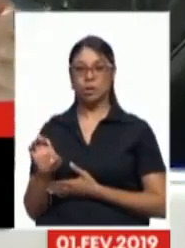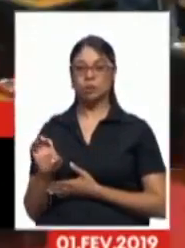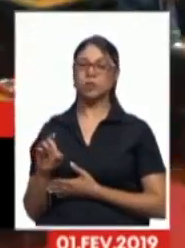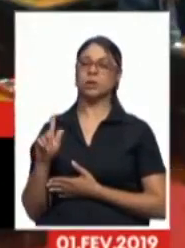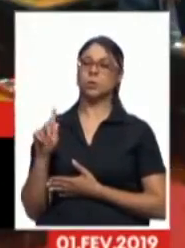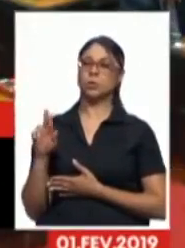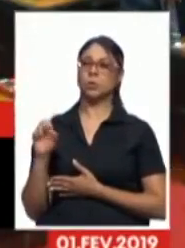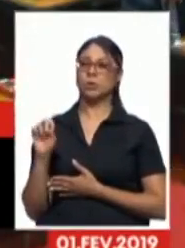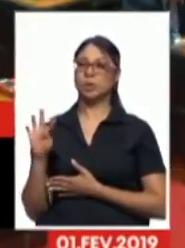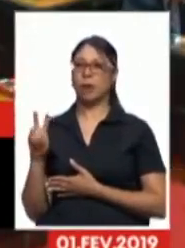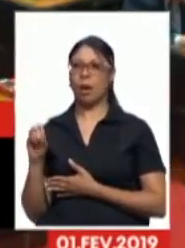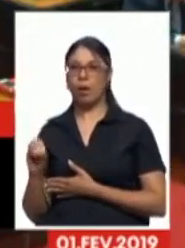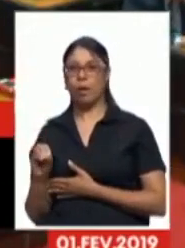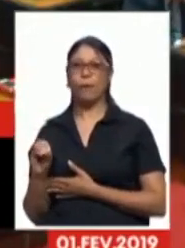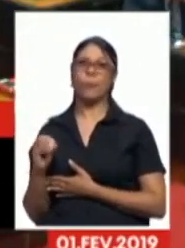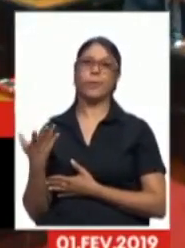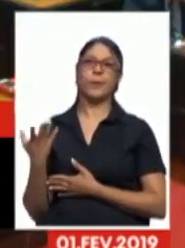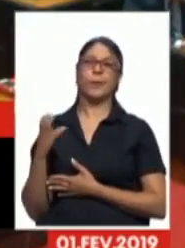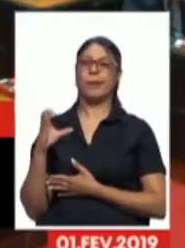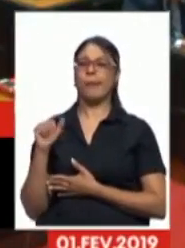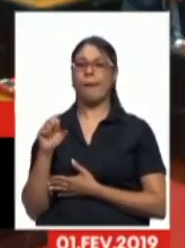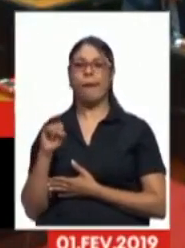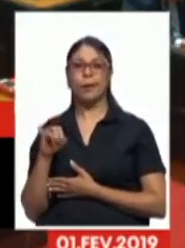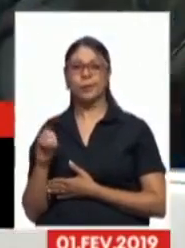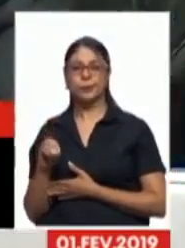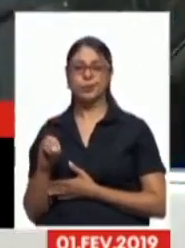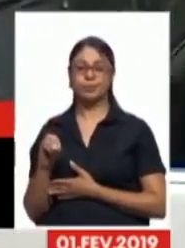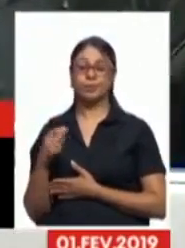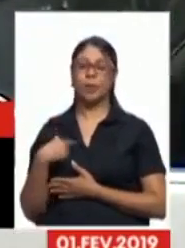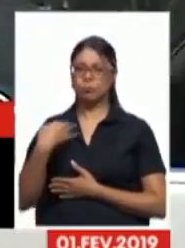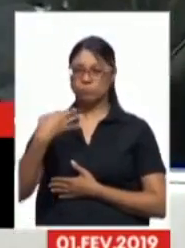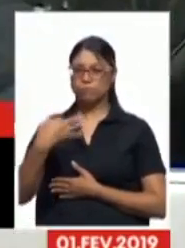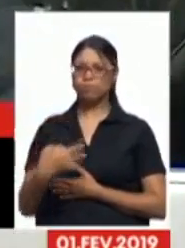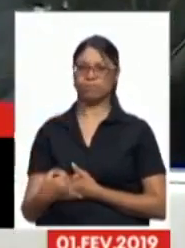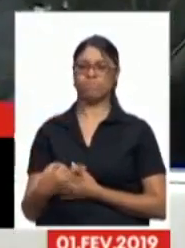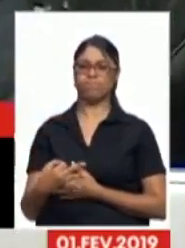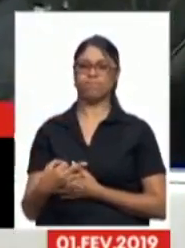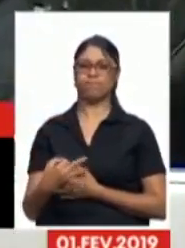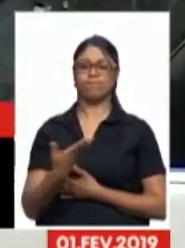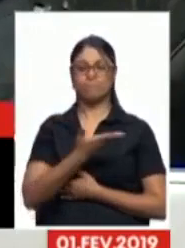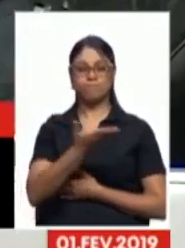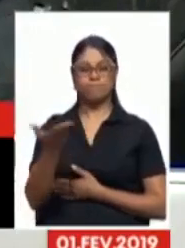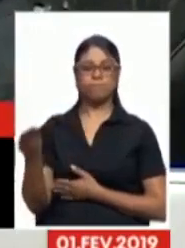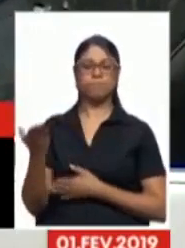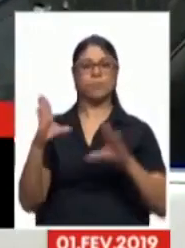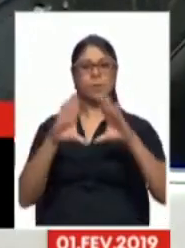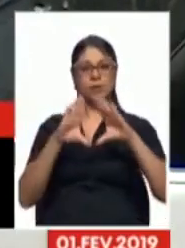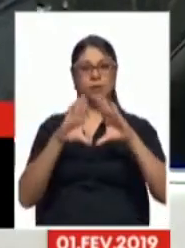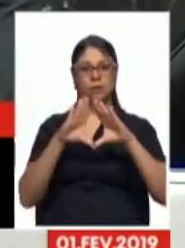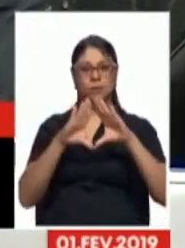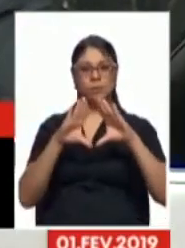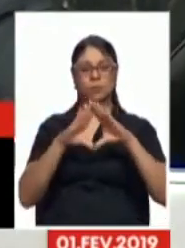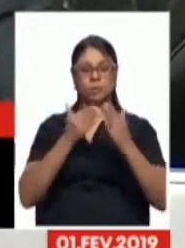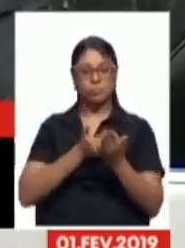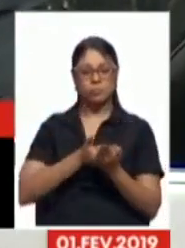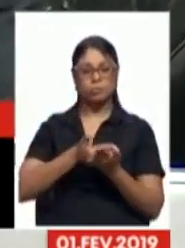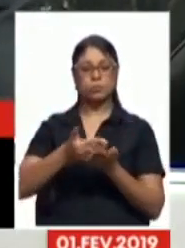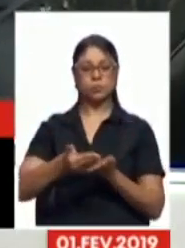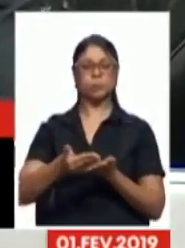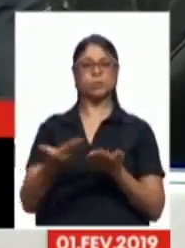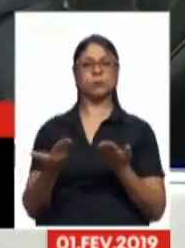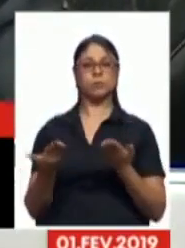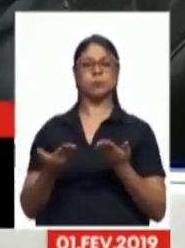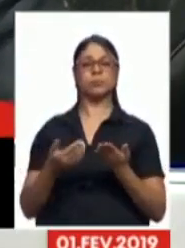Valadares, Cássio Soares, estou certo de que a Assembleia inicia a atual legislatura de forma